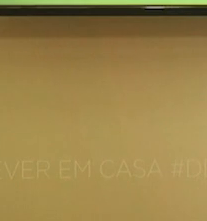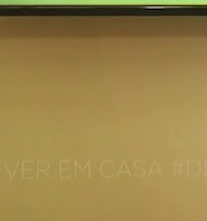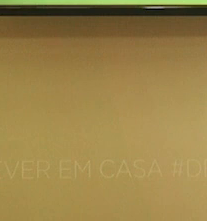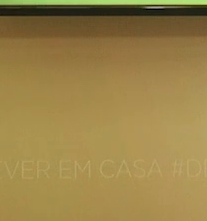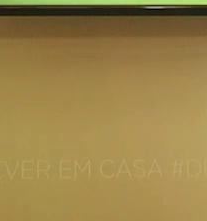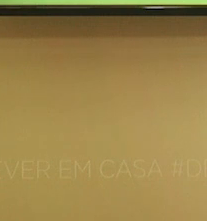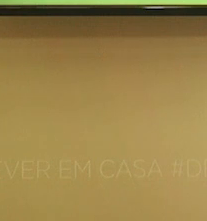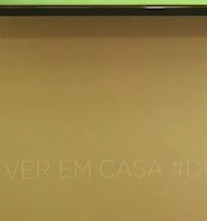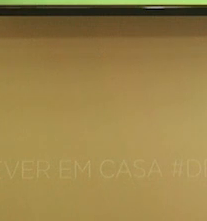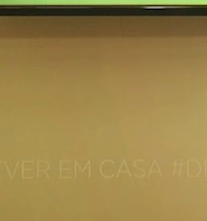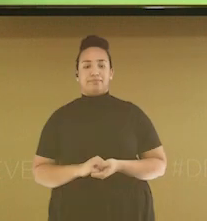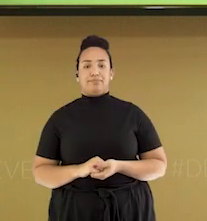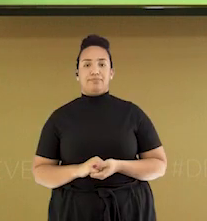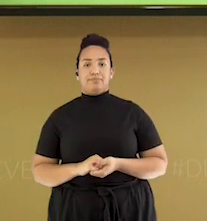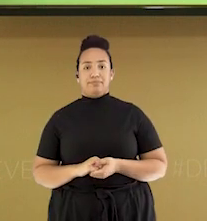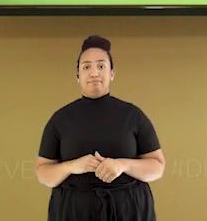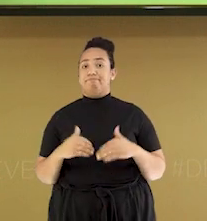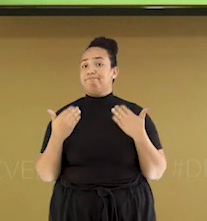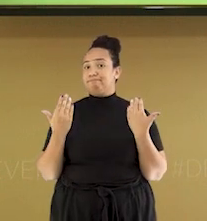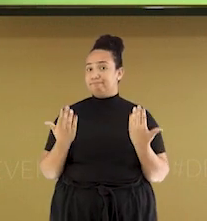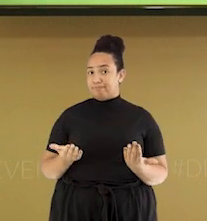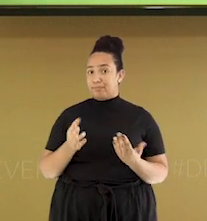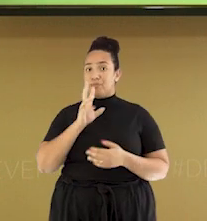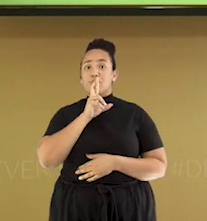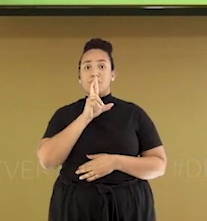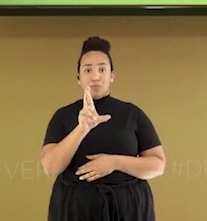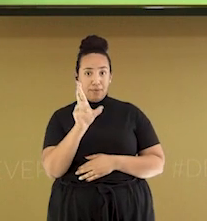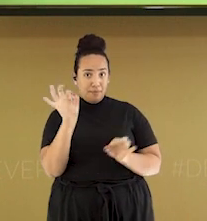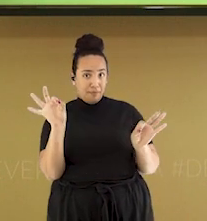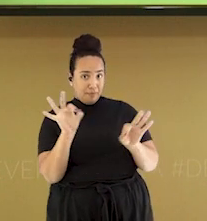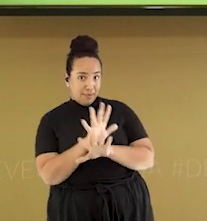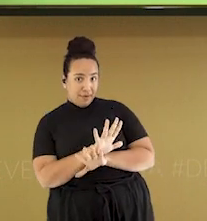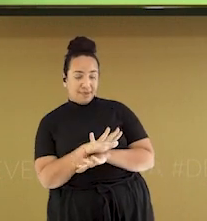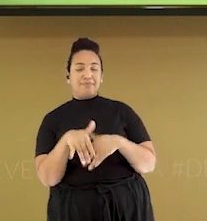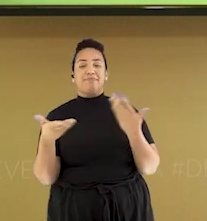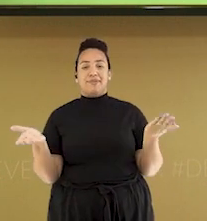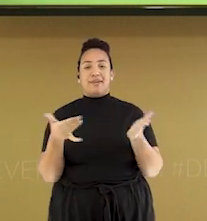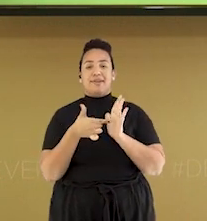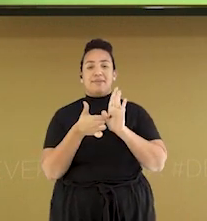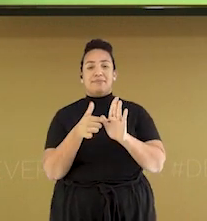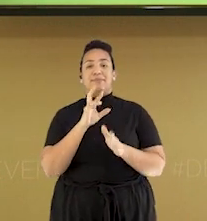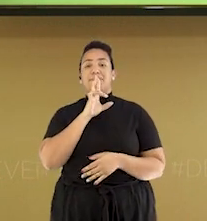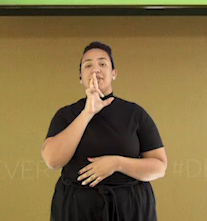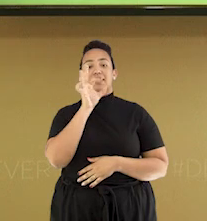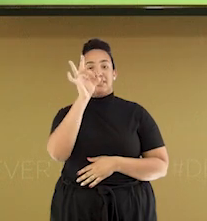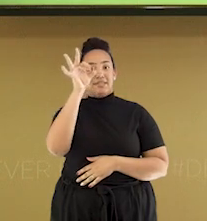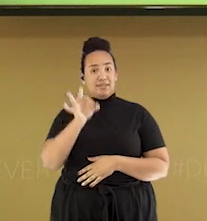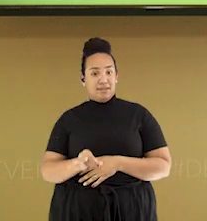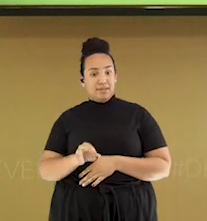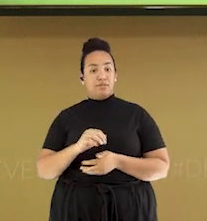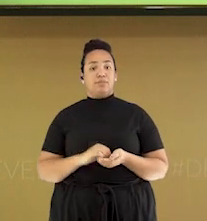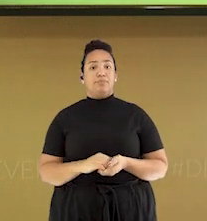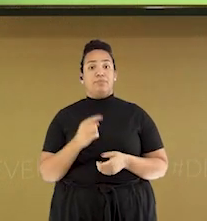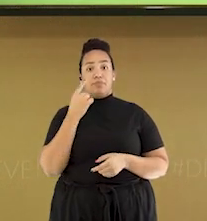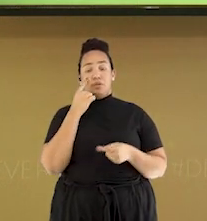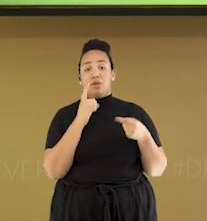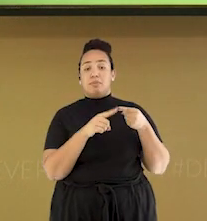E aí, conseguiu responder? Vamos para a nossa correção. Na primeira imagem, nós temos